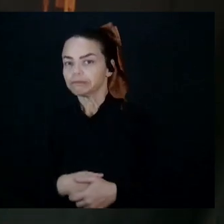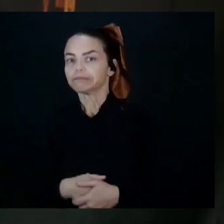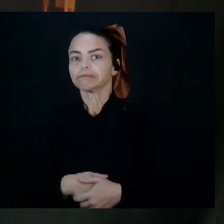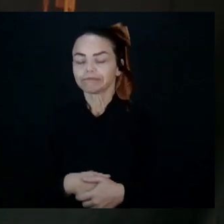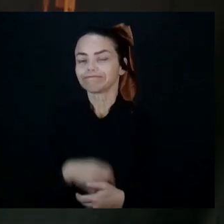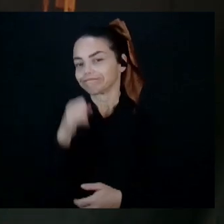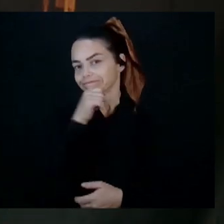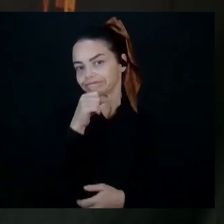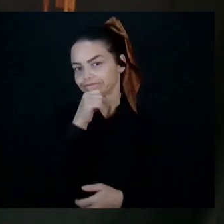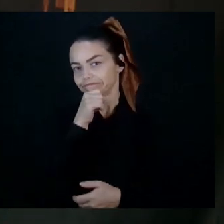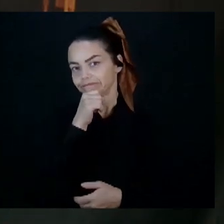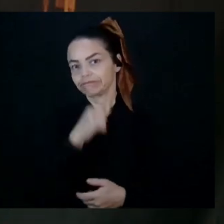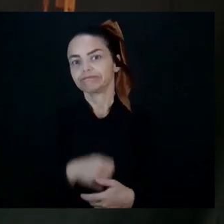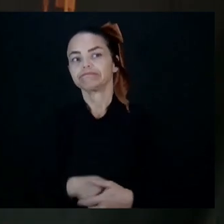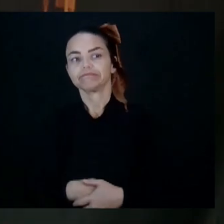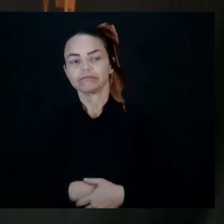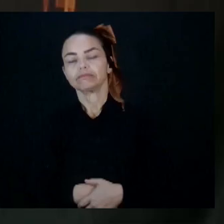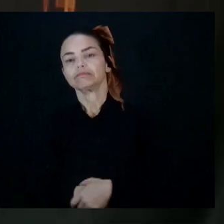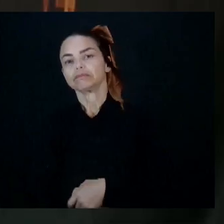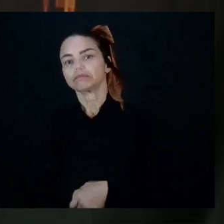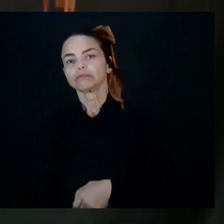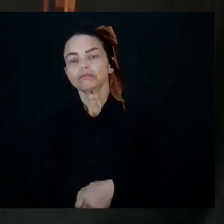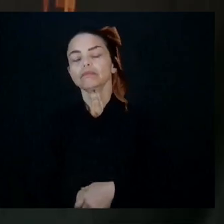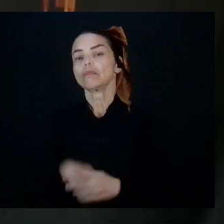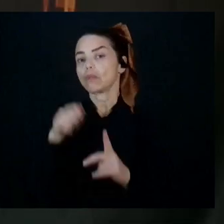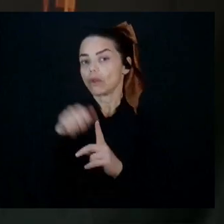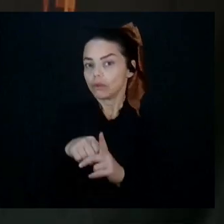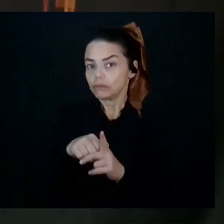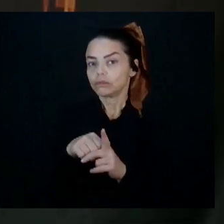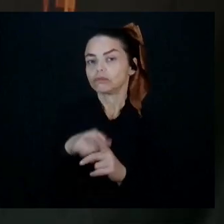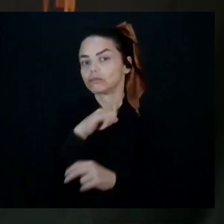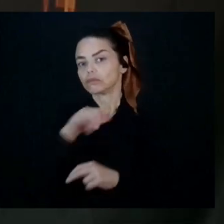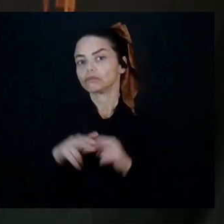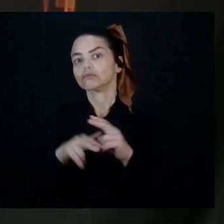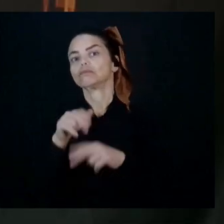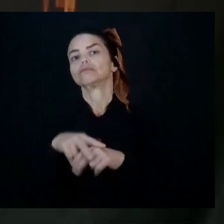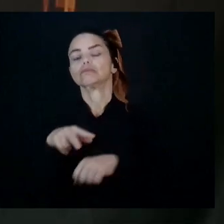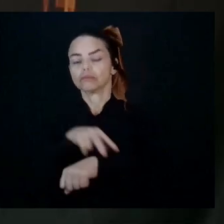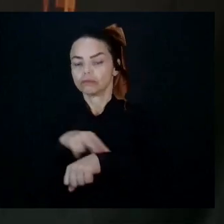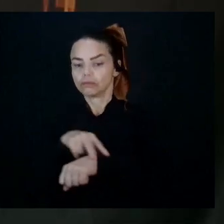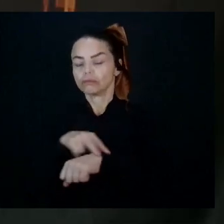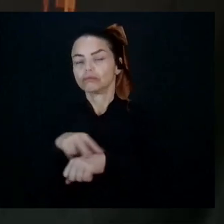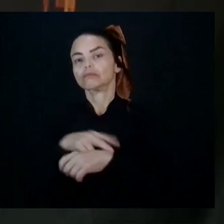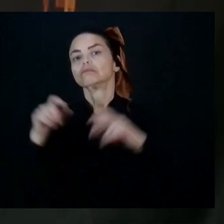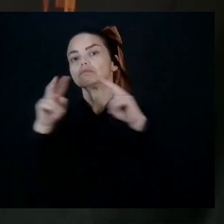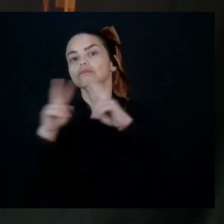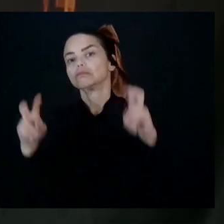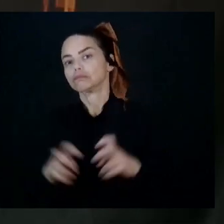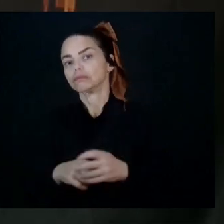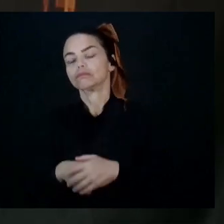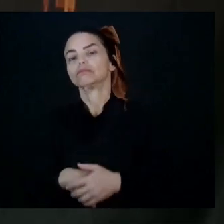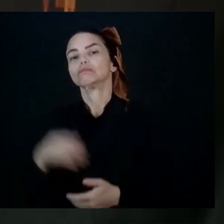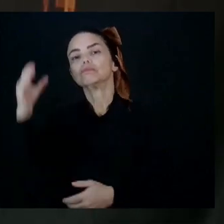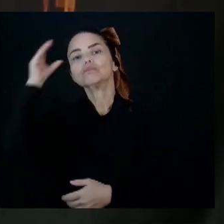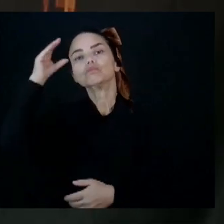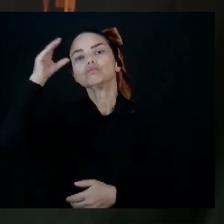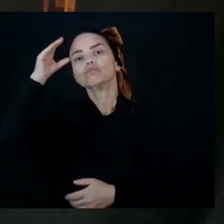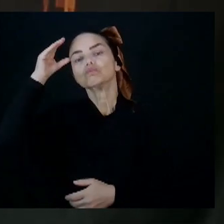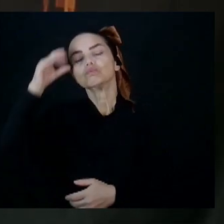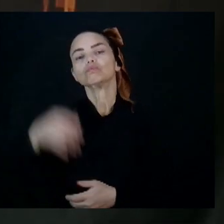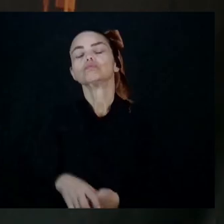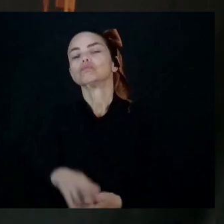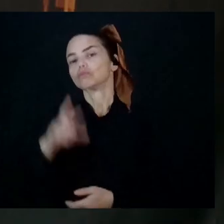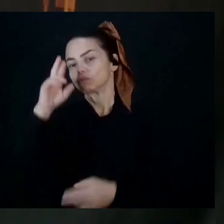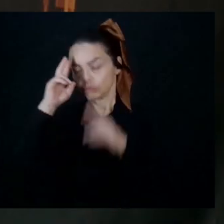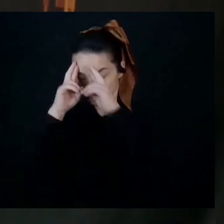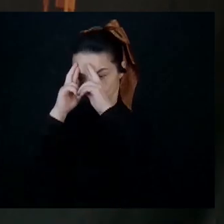envelhecendo. E neste mês, que é o Junho Violeta, a gente fala sobre a conscientização, né, o respeito e